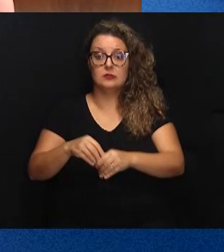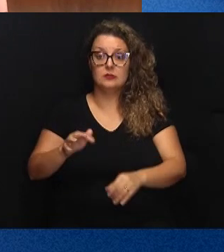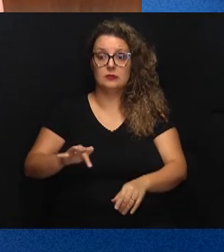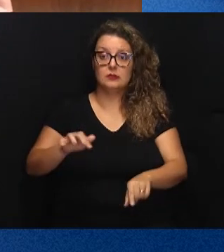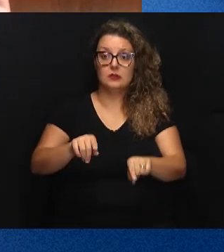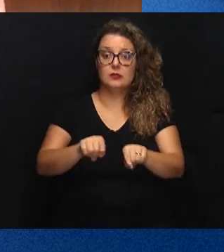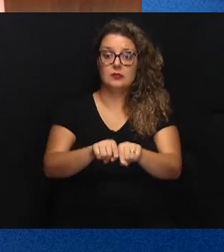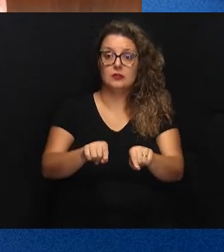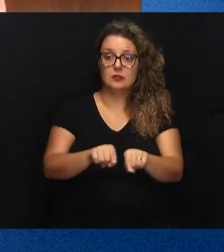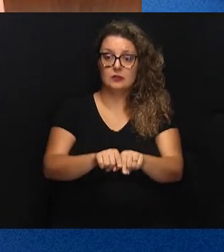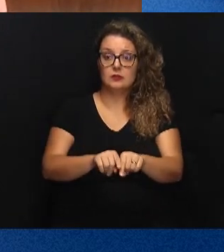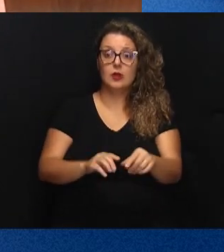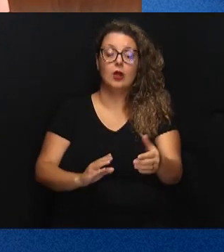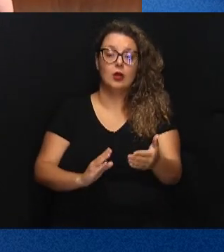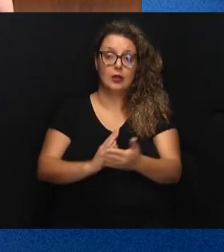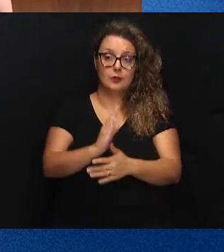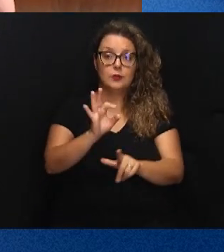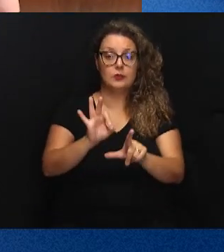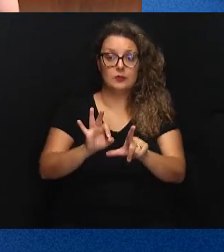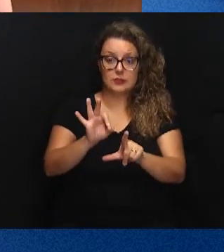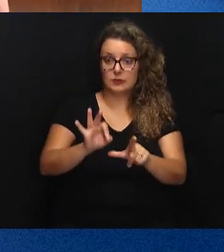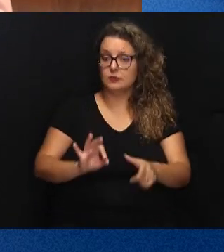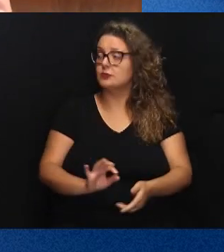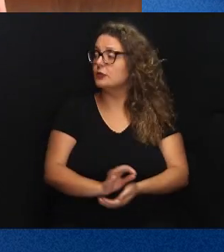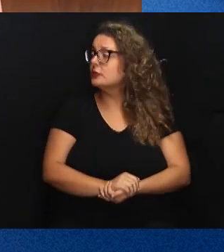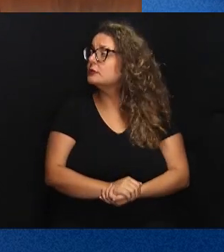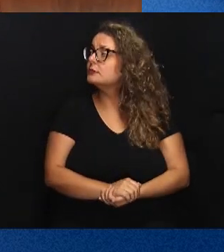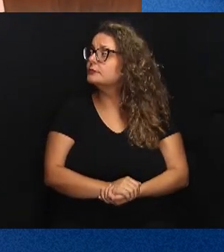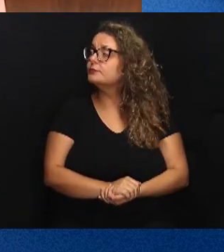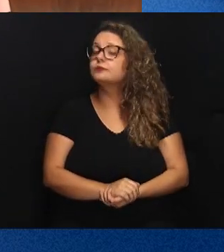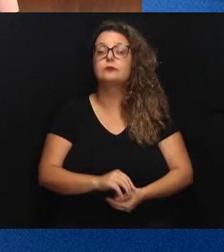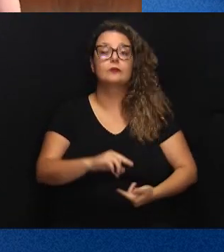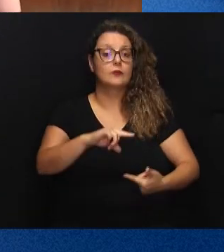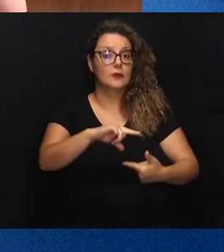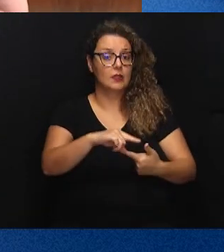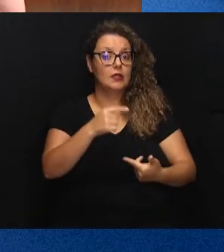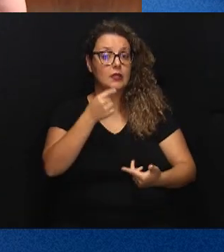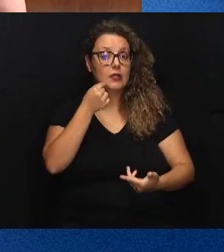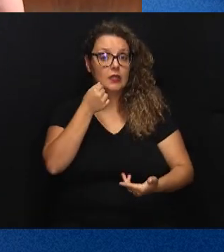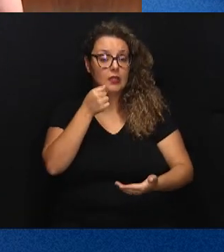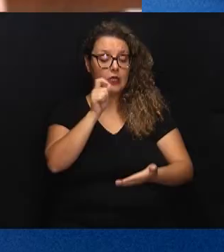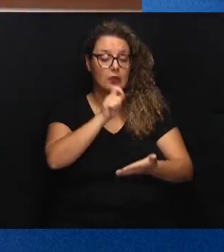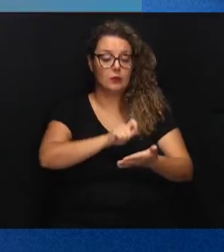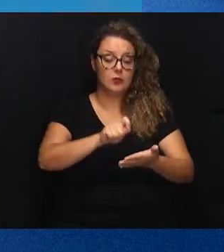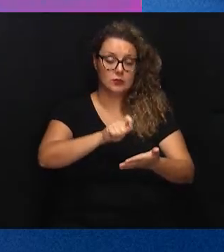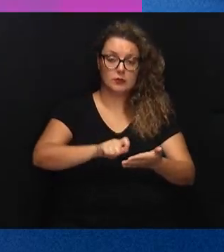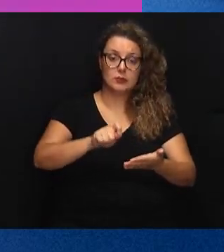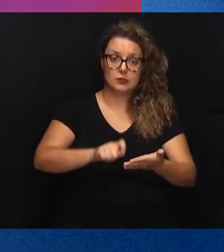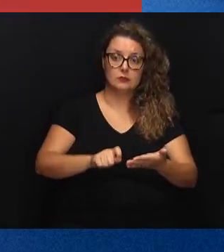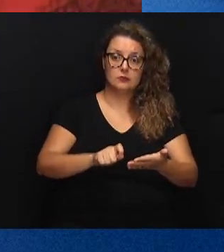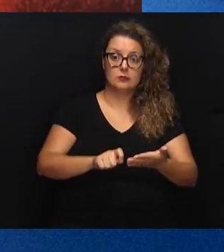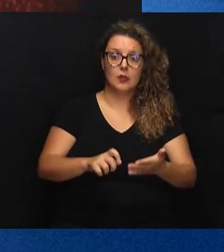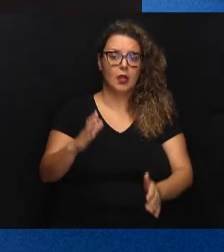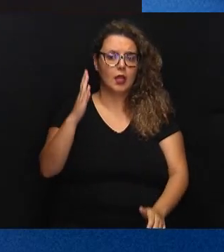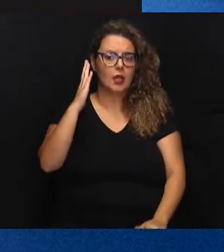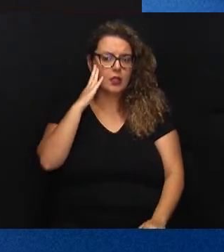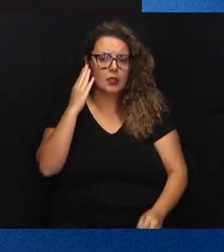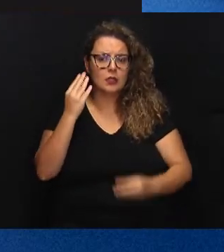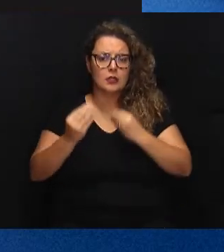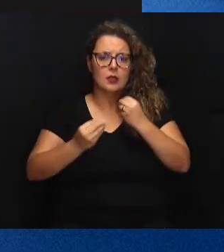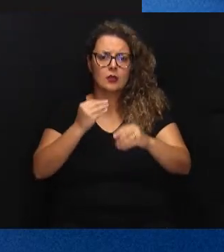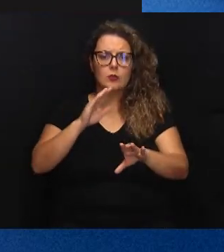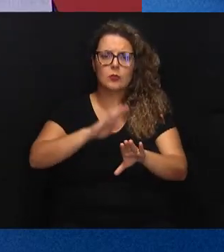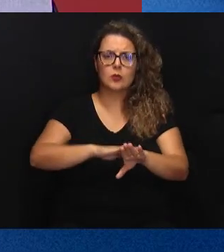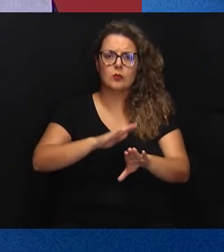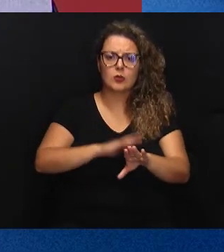desagravo, diversidade na faculdade e também aprovação de cotas. No quadro Na Ponta